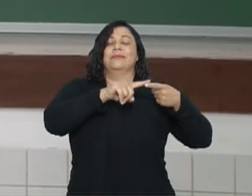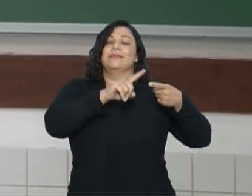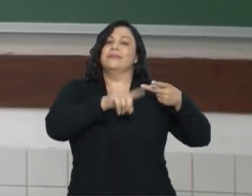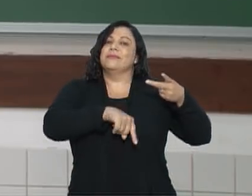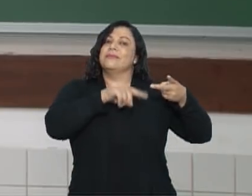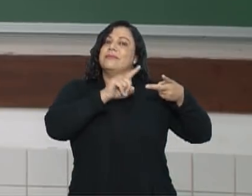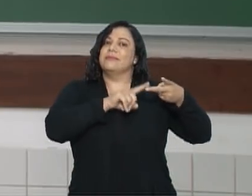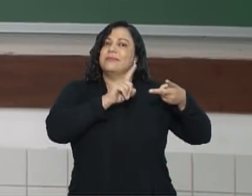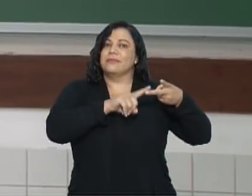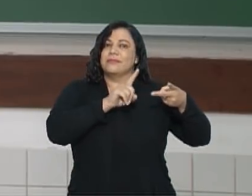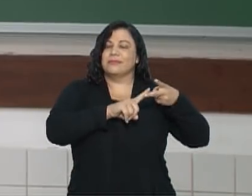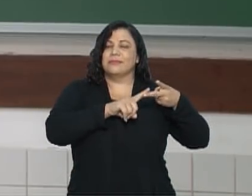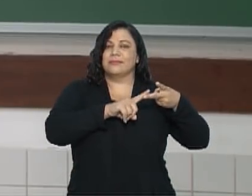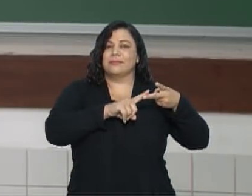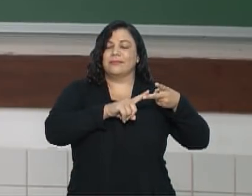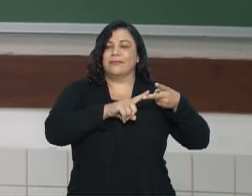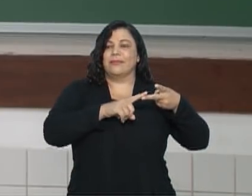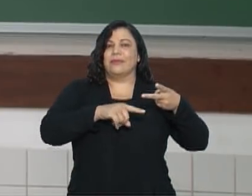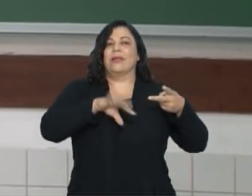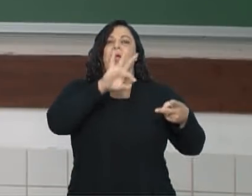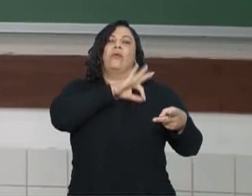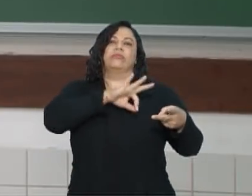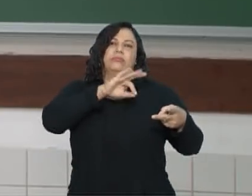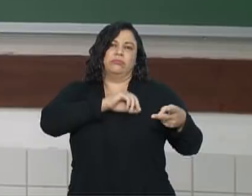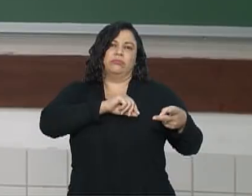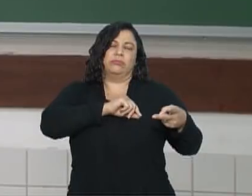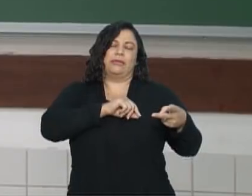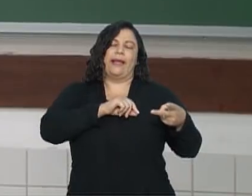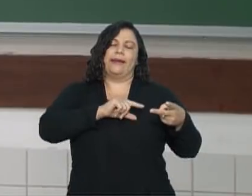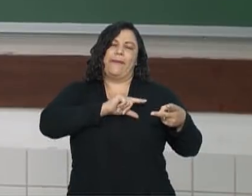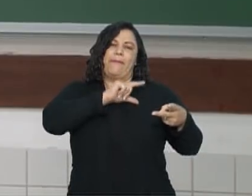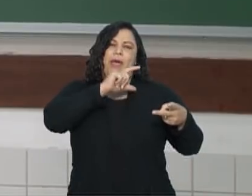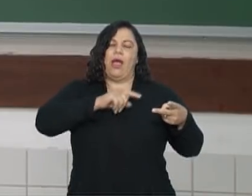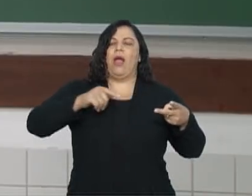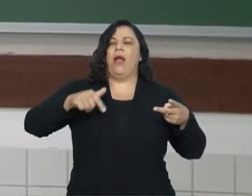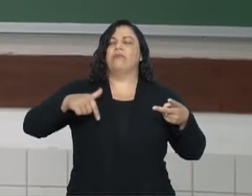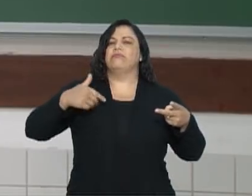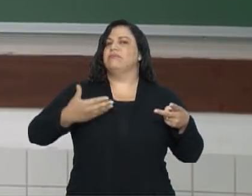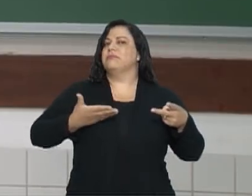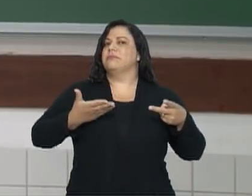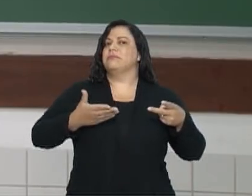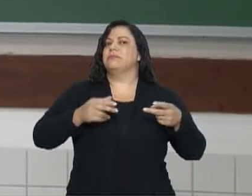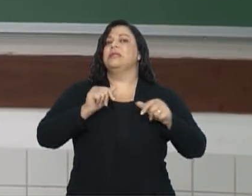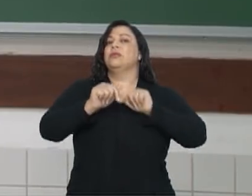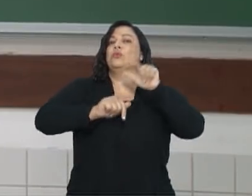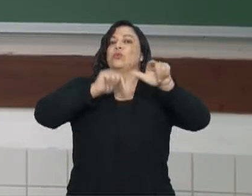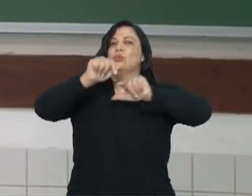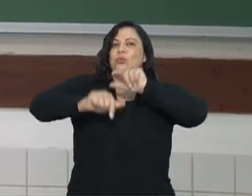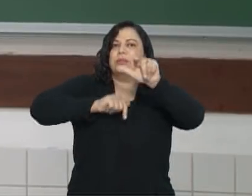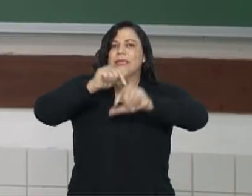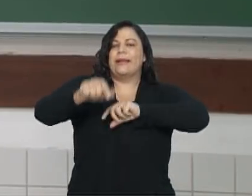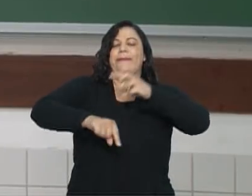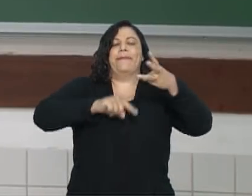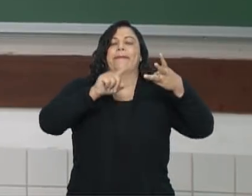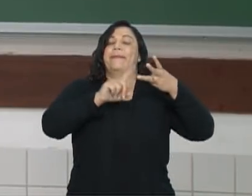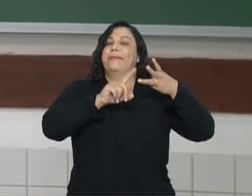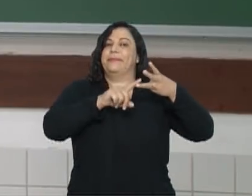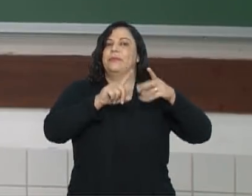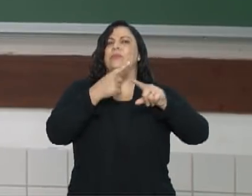melhorias na renda per capita, melhorias no trabalho. Por quê? Porque eles investiram em